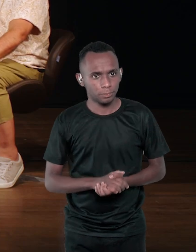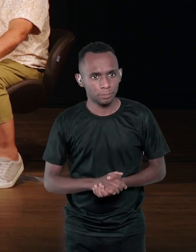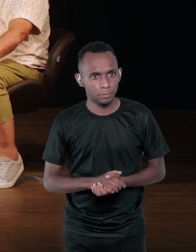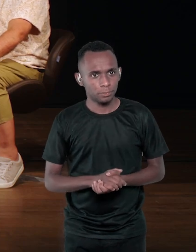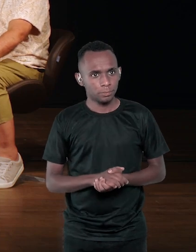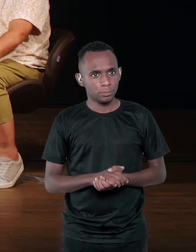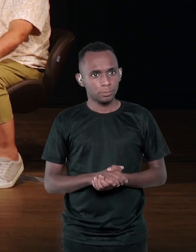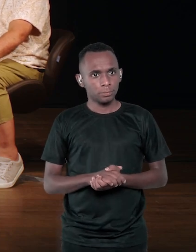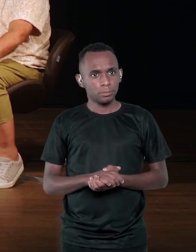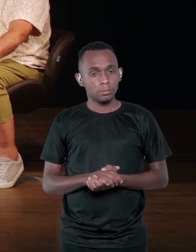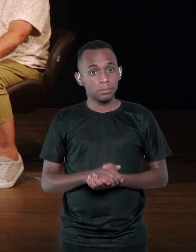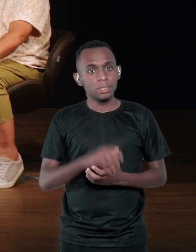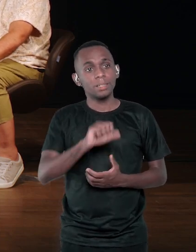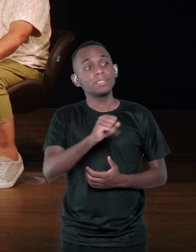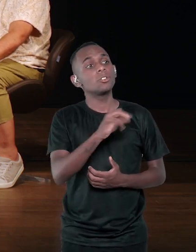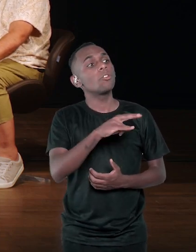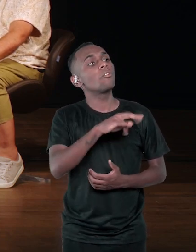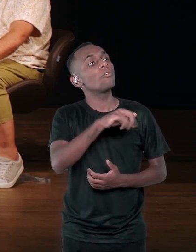Silvana.